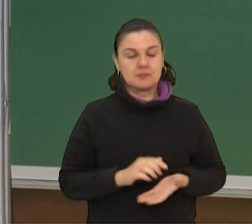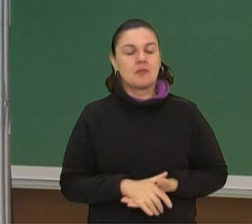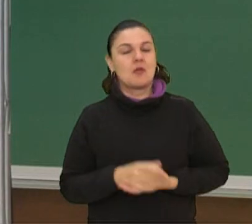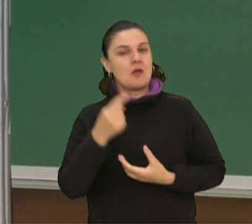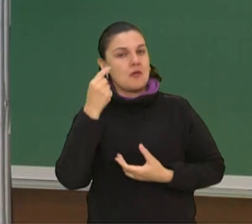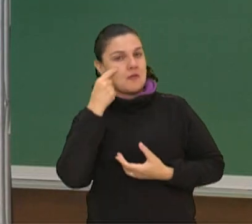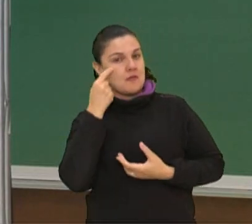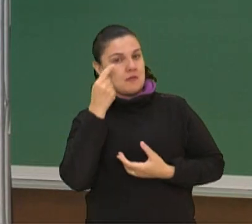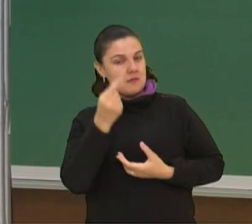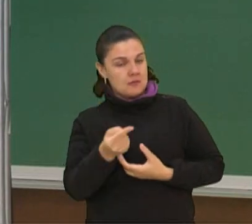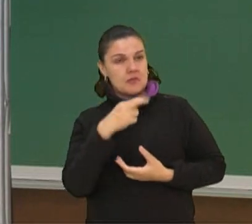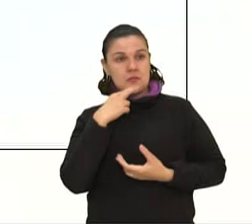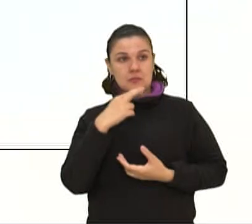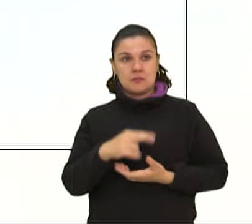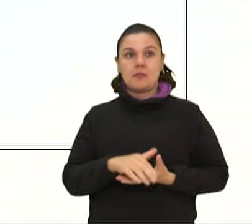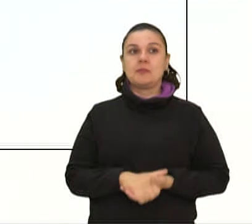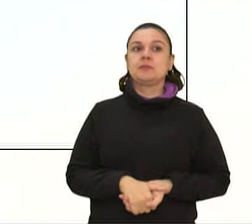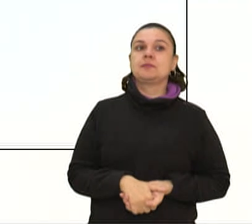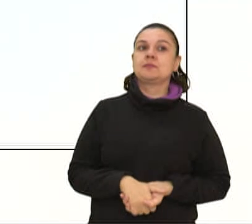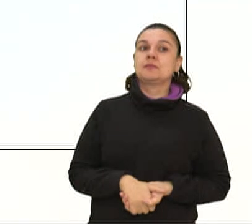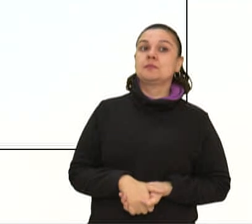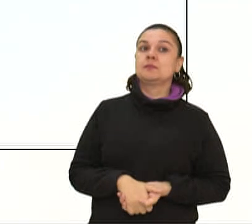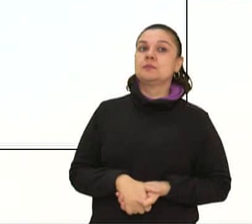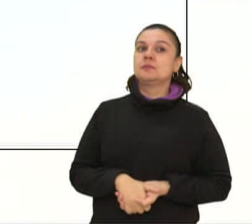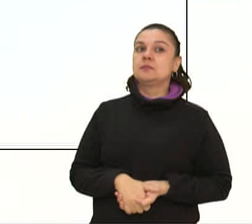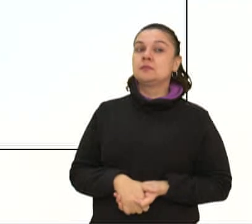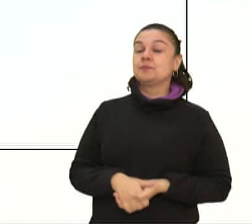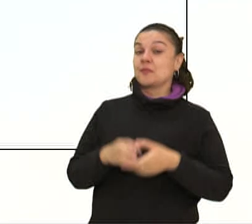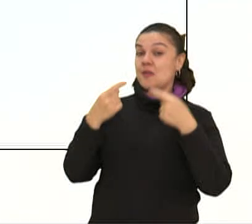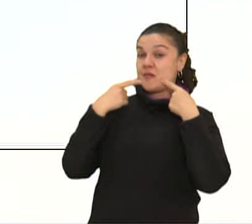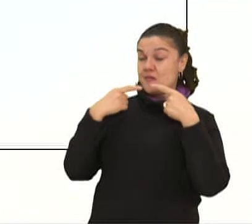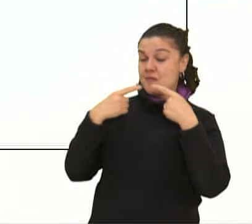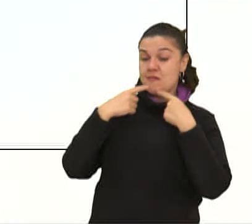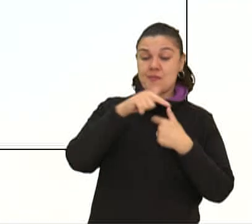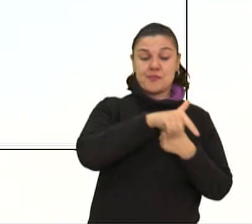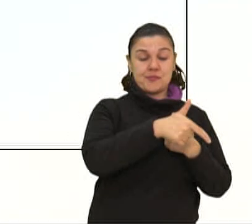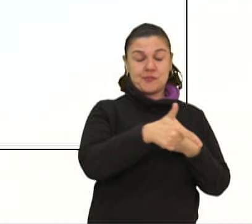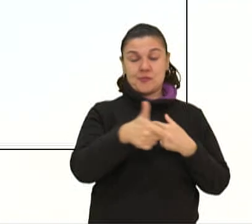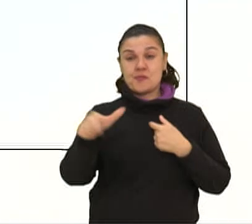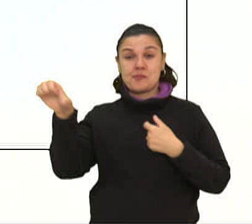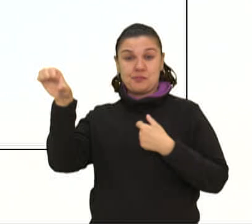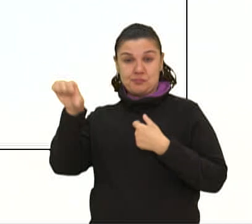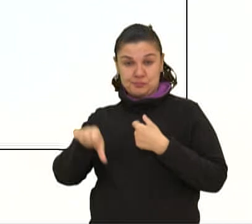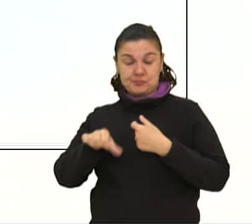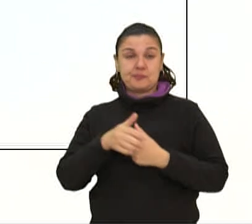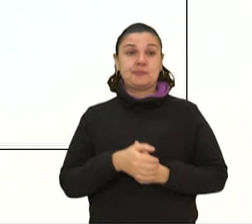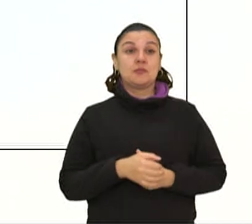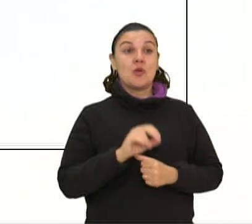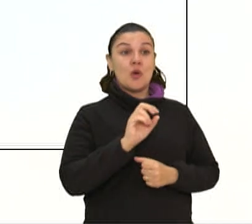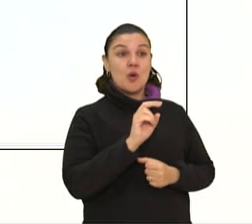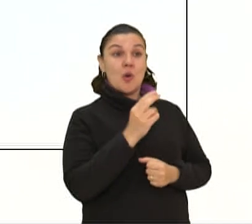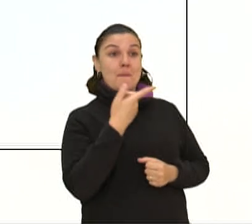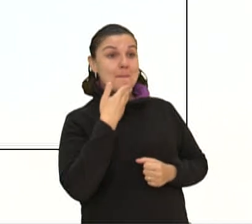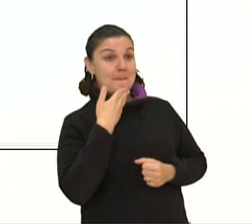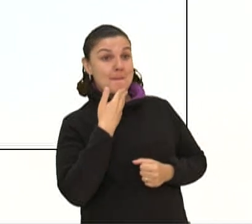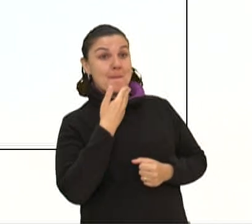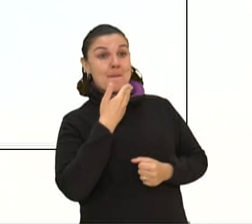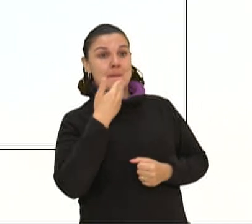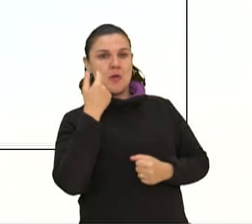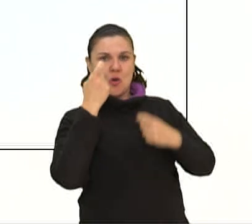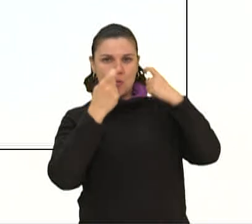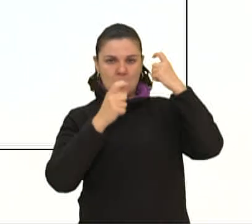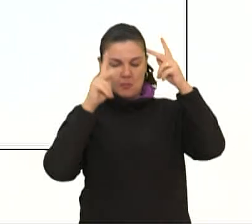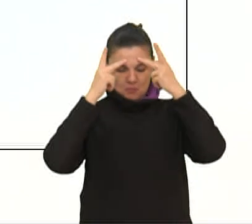que é felicidade para você, mas o que seria felicidade dentro do conceito de